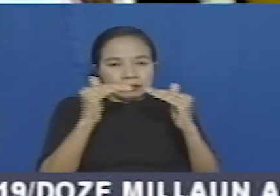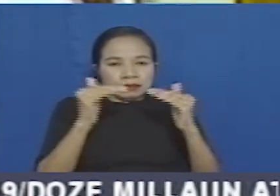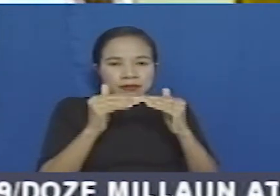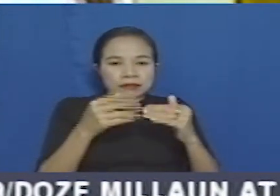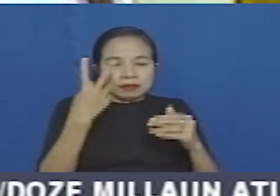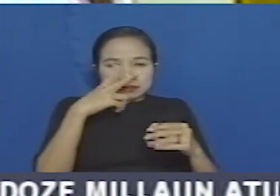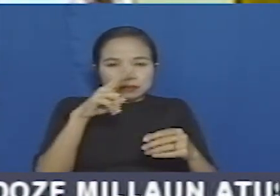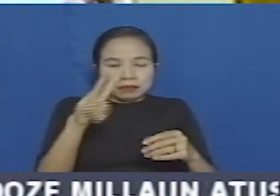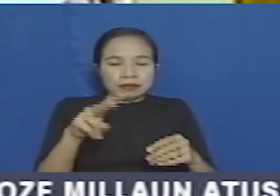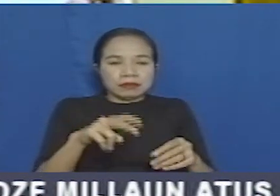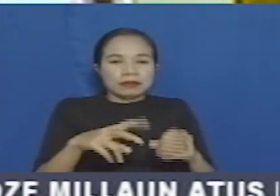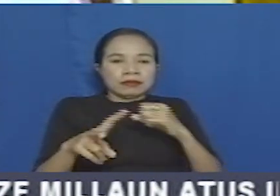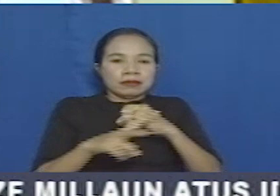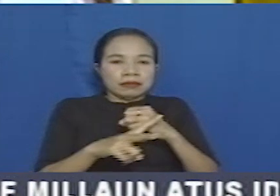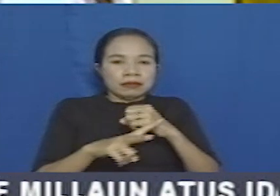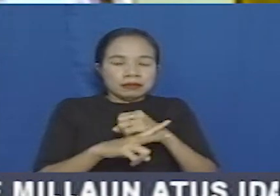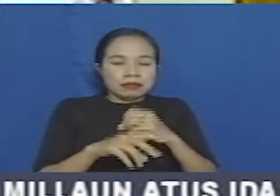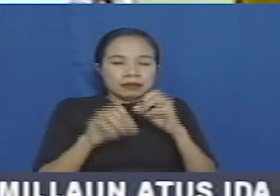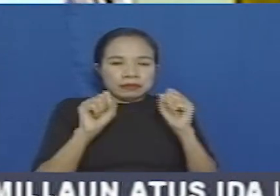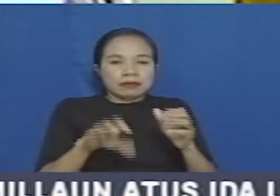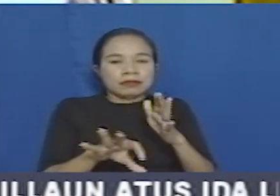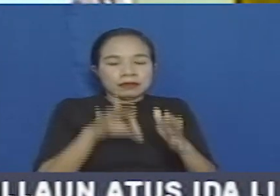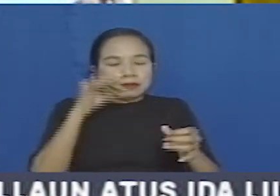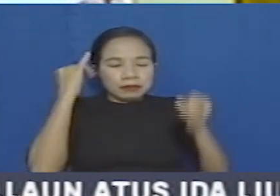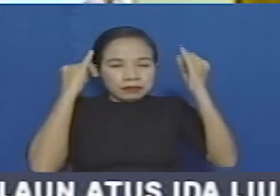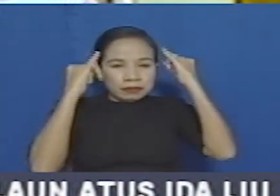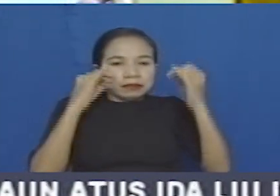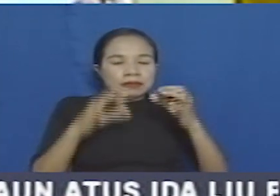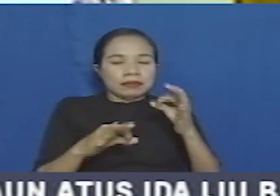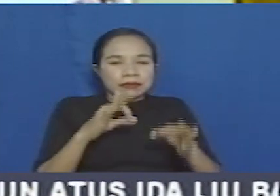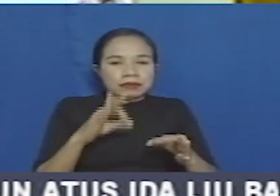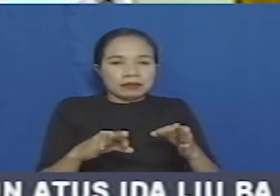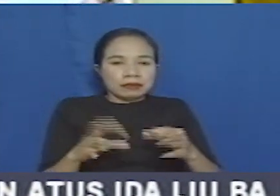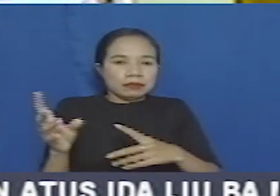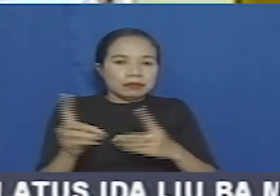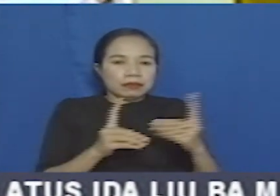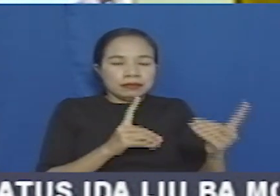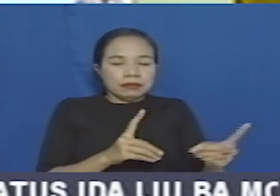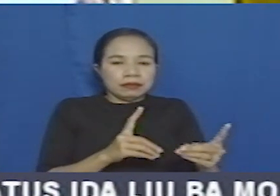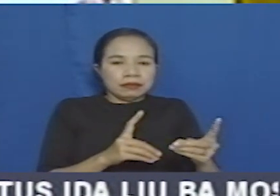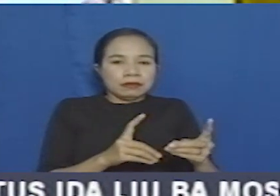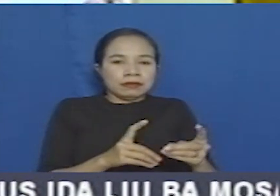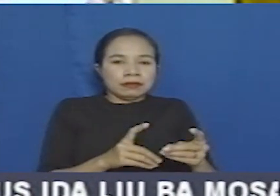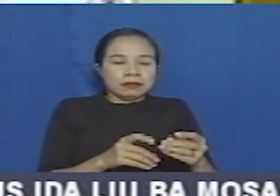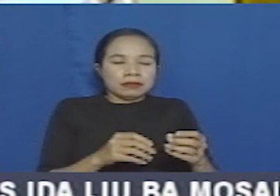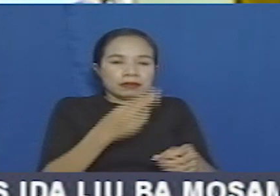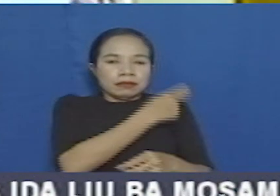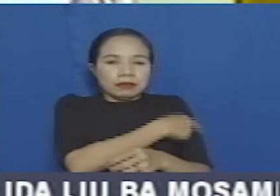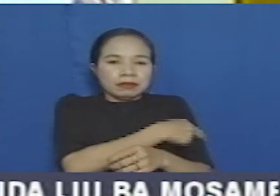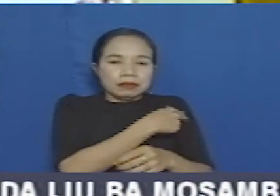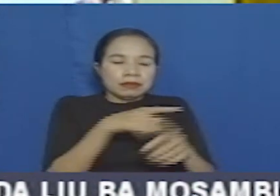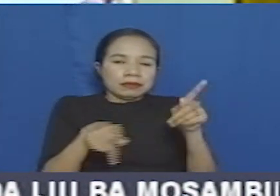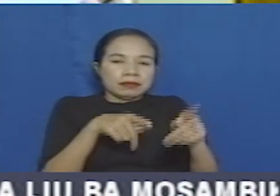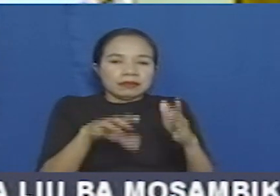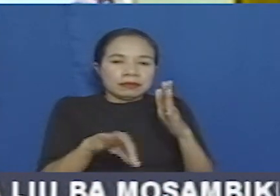da visita, mas se a vítima pode ver retalhar a informação e tanto mais o clínica ou centro de saúde de Bruno, que é uma reta